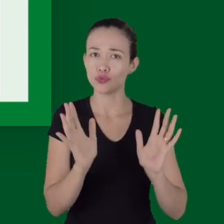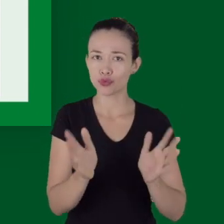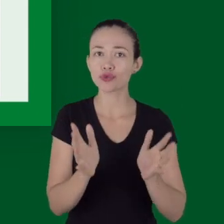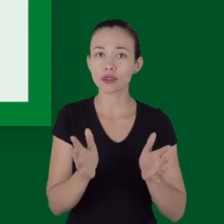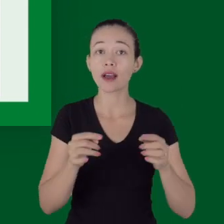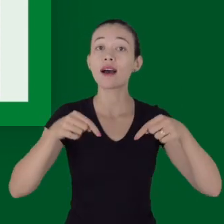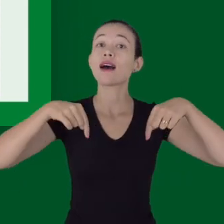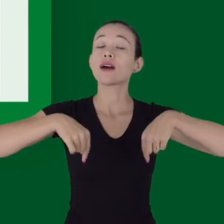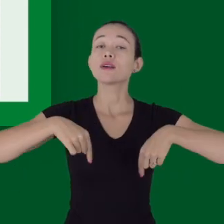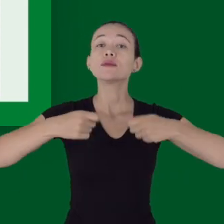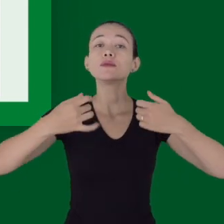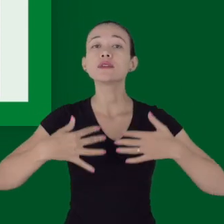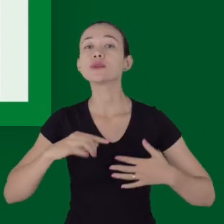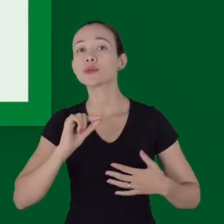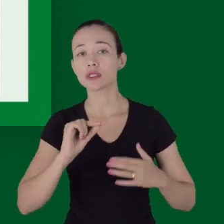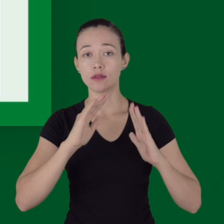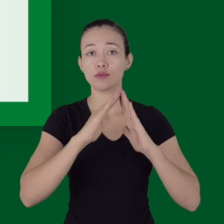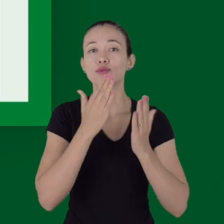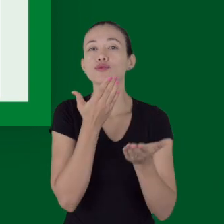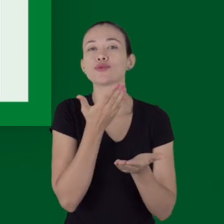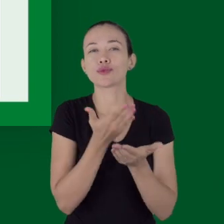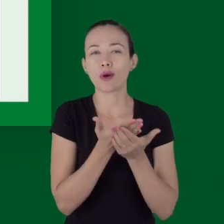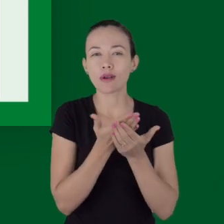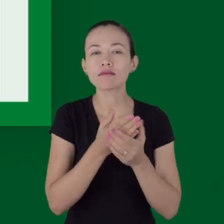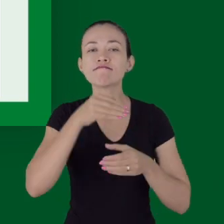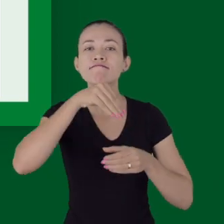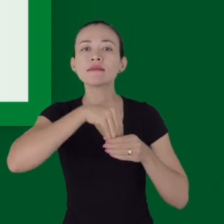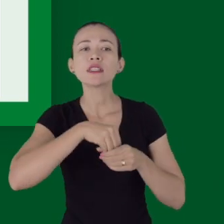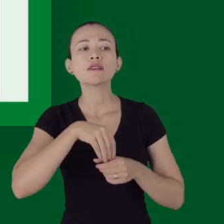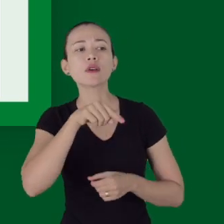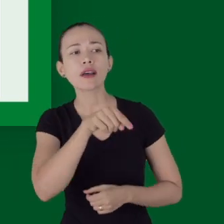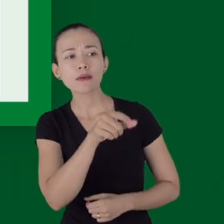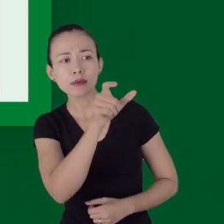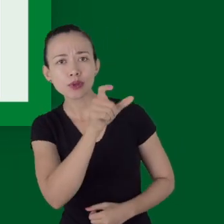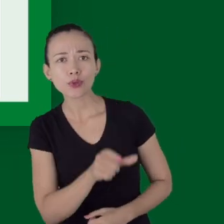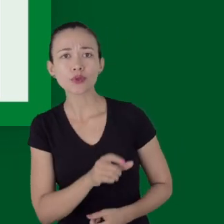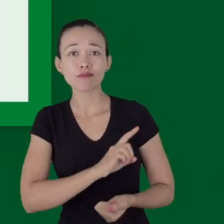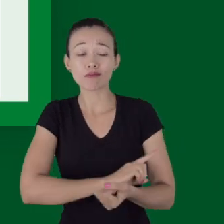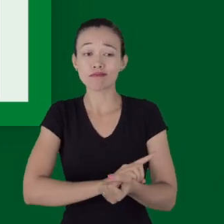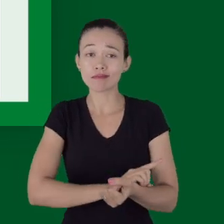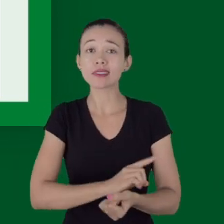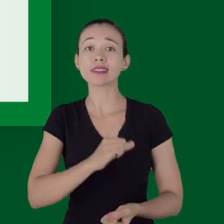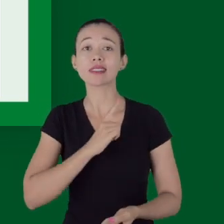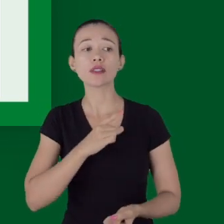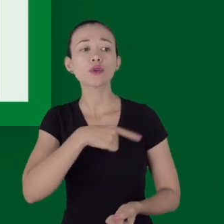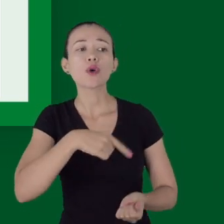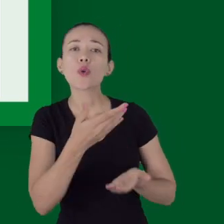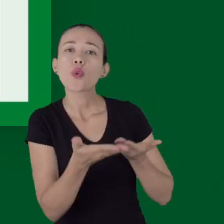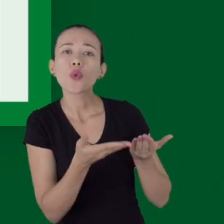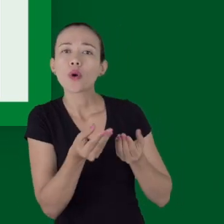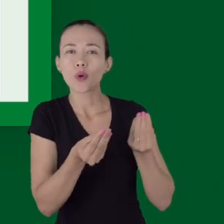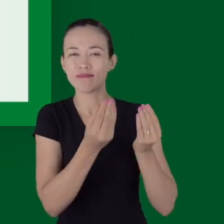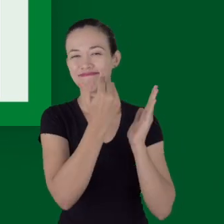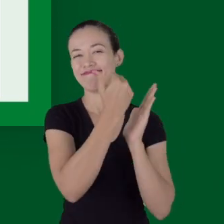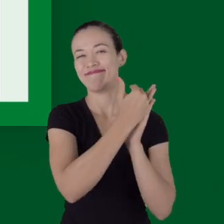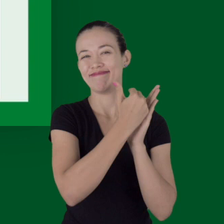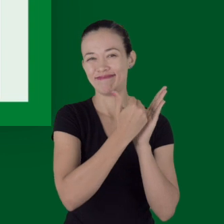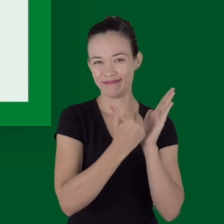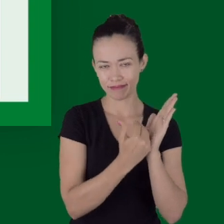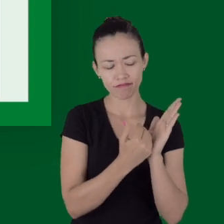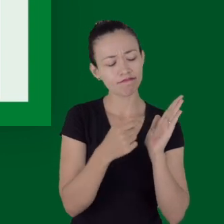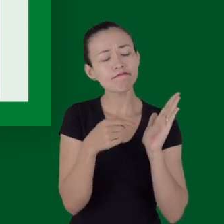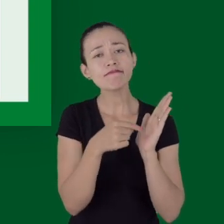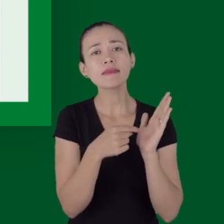O plano de cuidados, ele consiste em um documento que foi baseado na versão brasileira do Diabetes